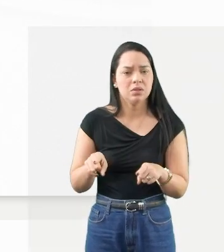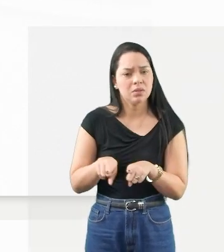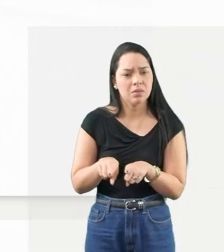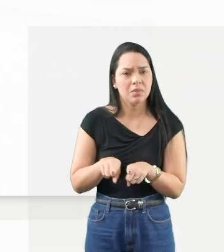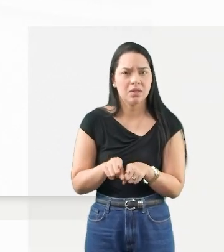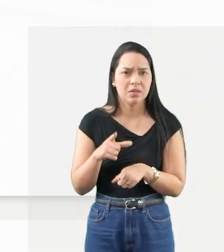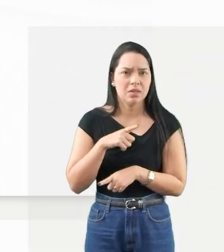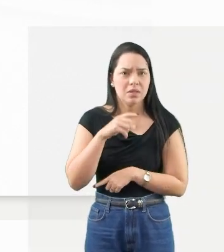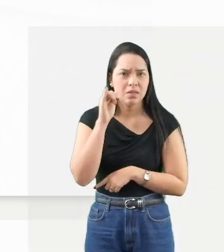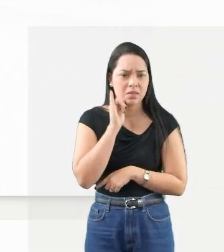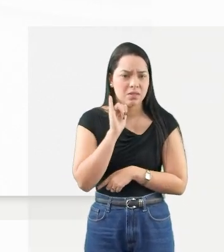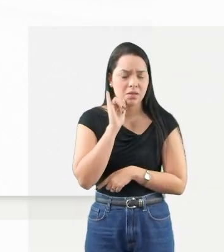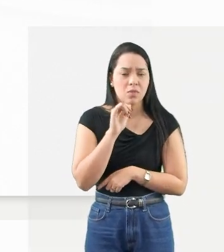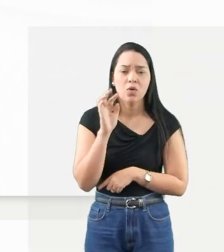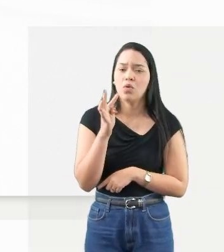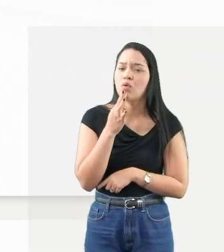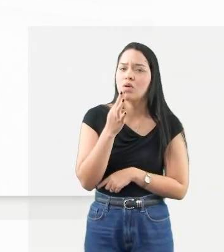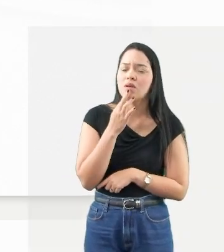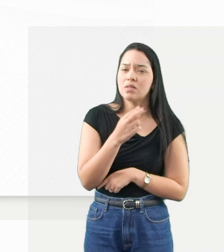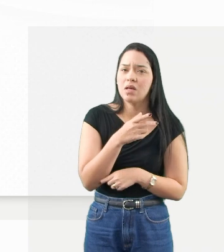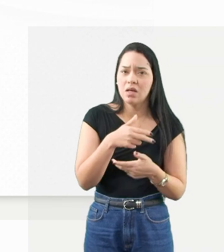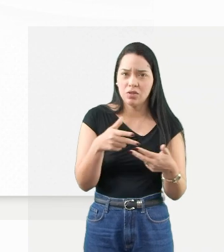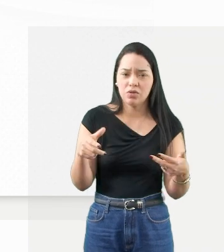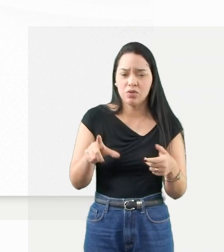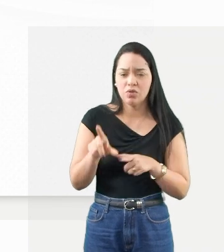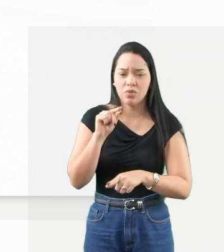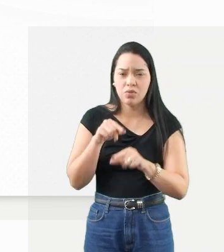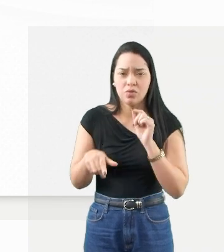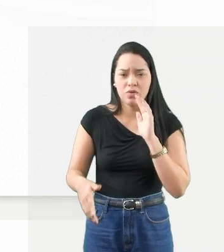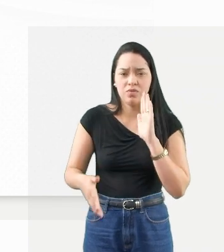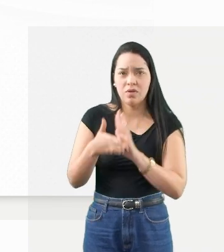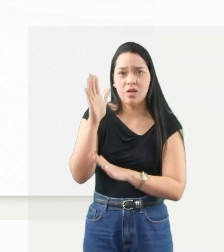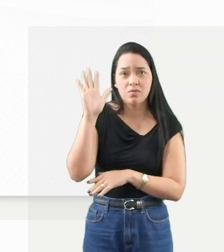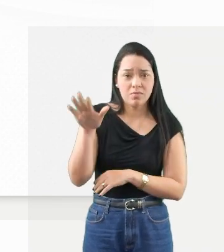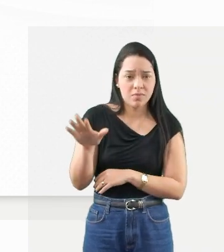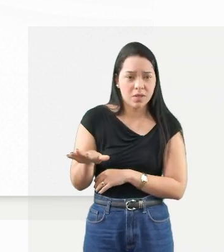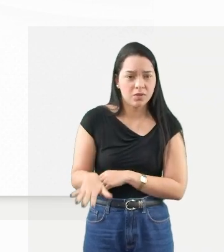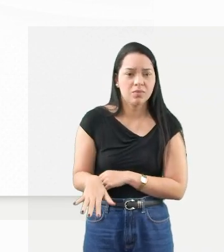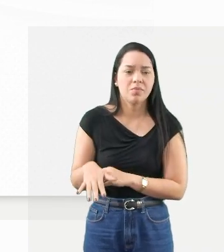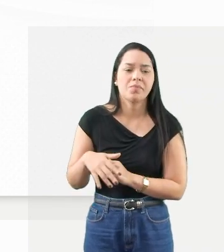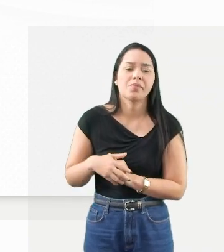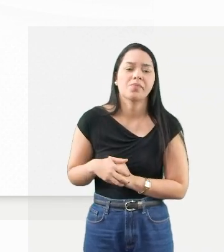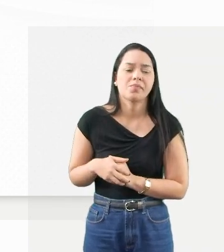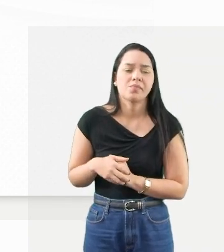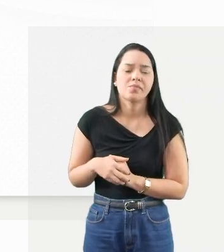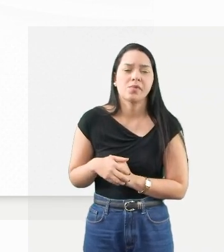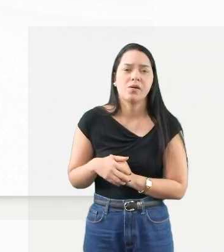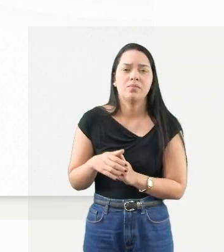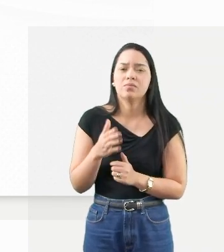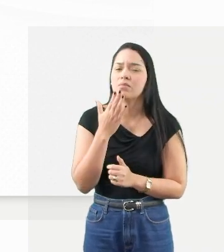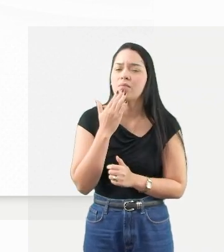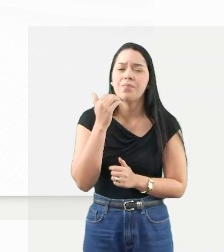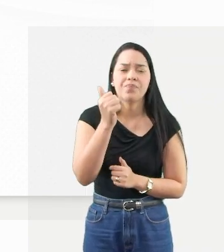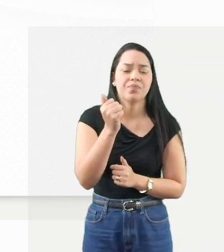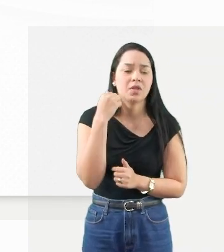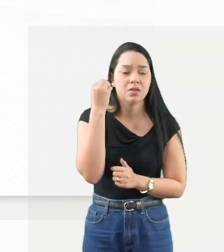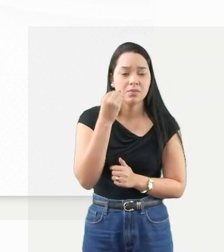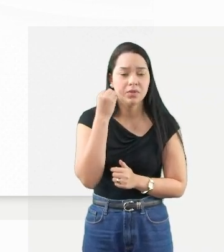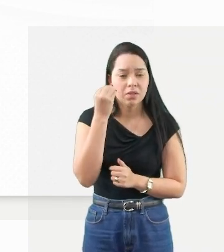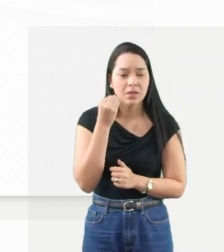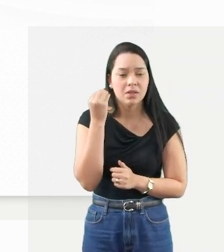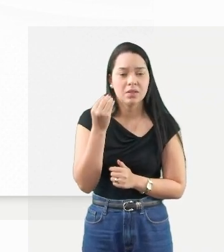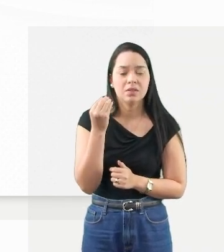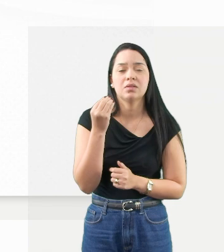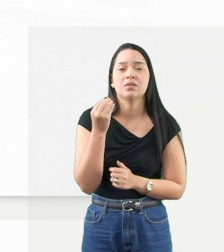nesse exemplo: conheça nossas opções de viagem de baixo custo, desfrute do que há de melhor e vive